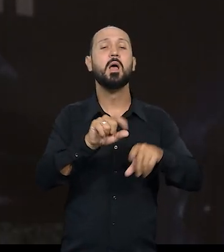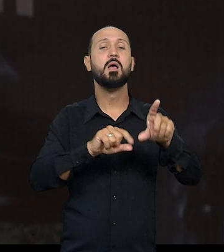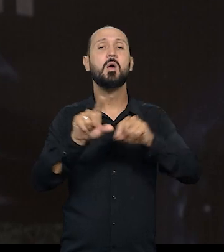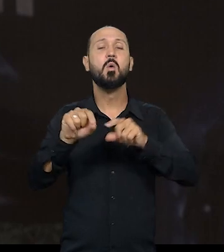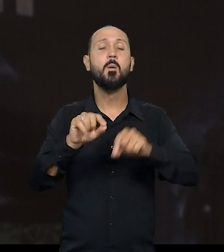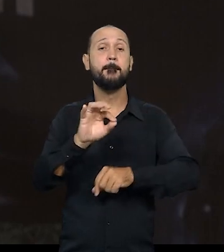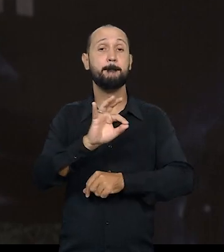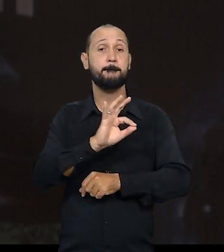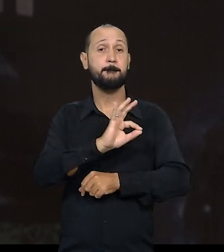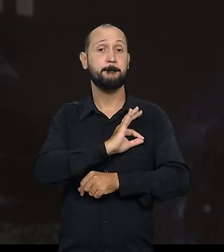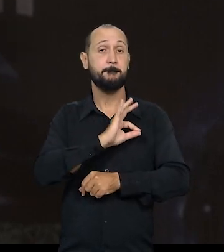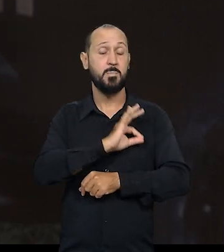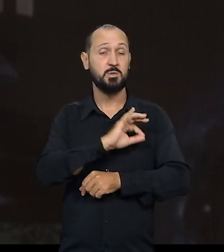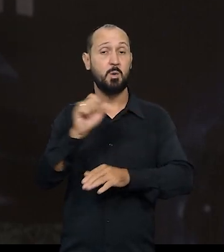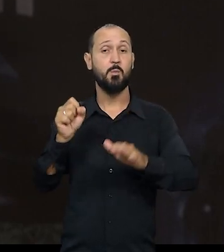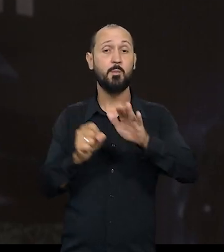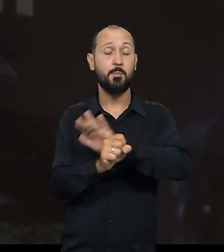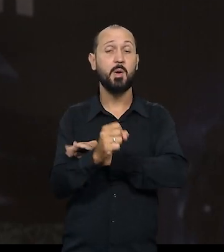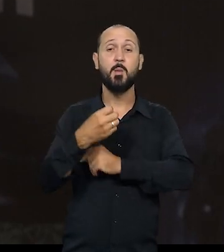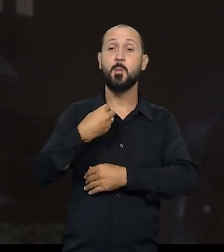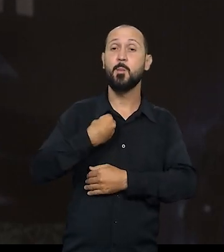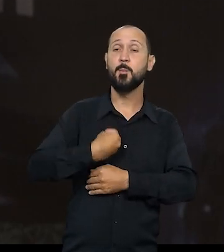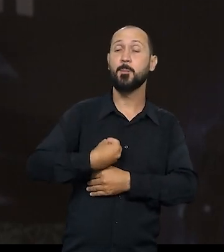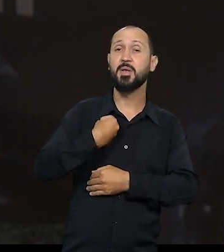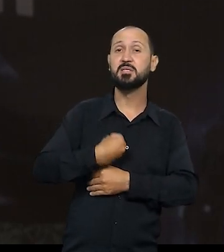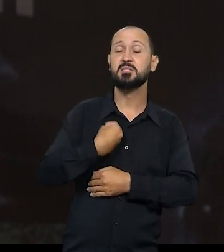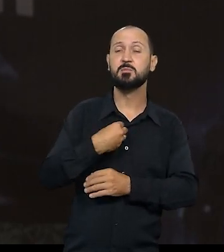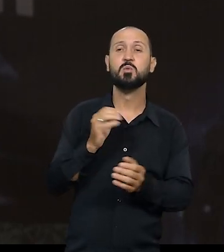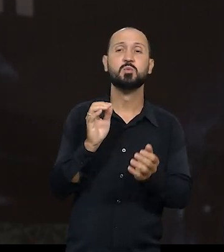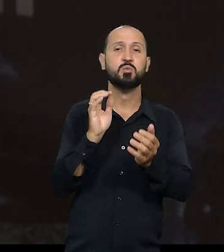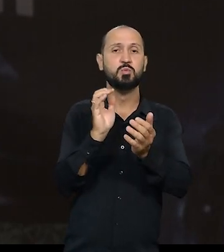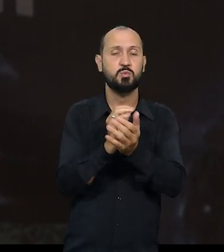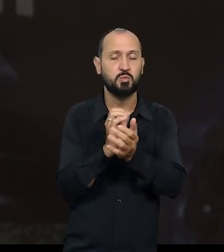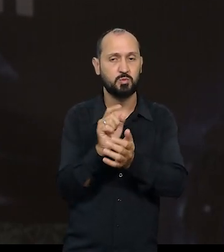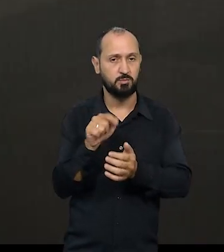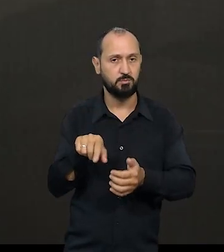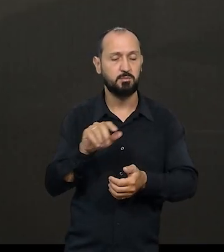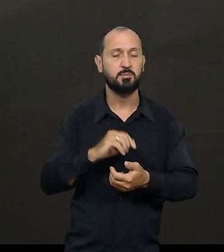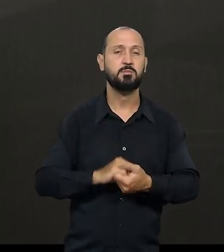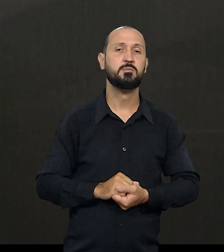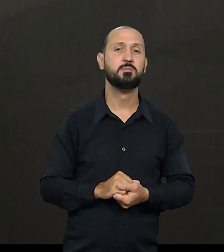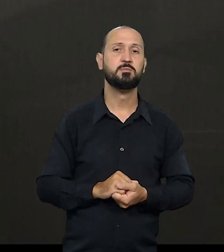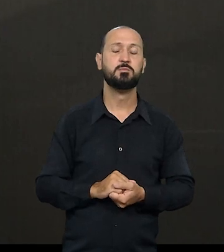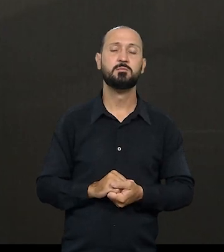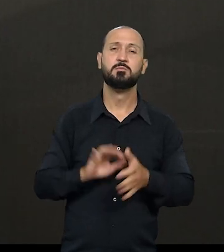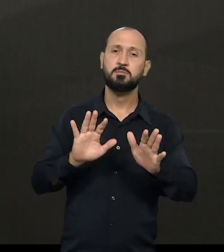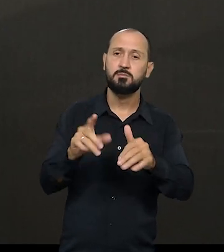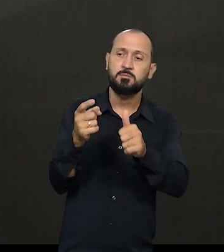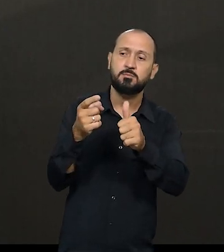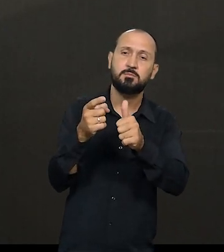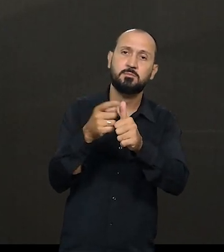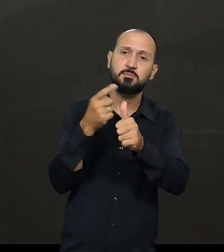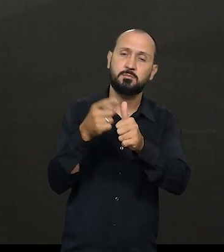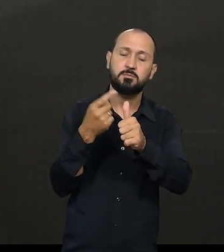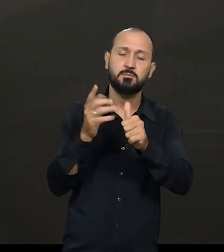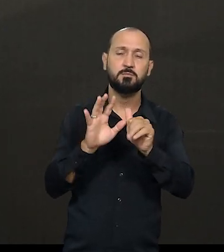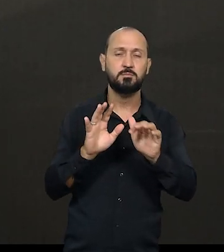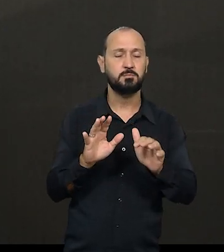capitão, o policial para fazer parte da cavalaria de vocês? Olha, em primeiro